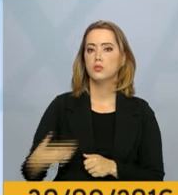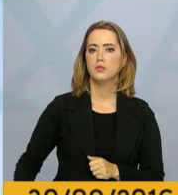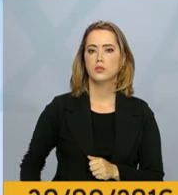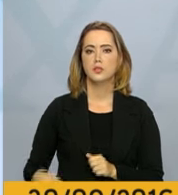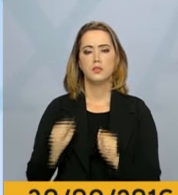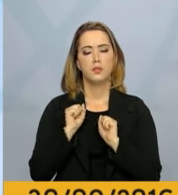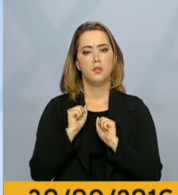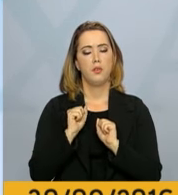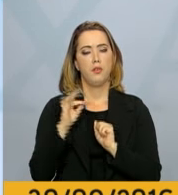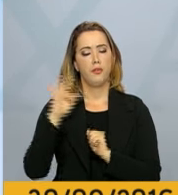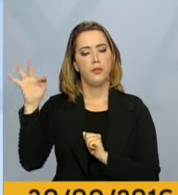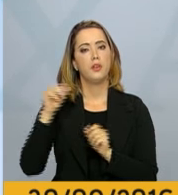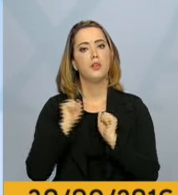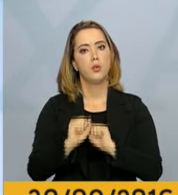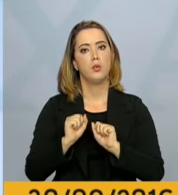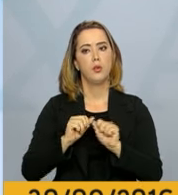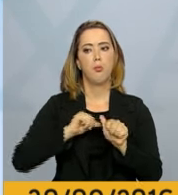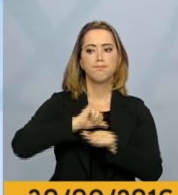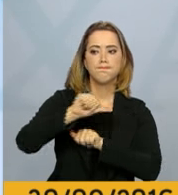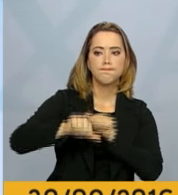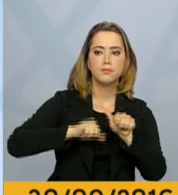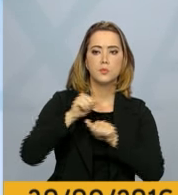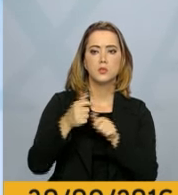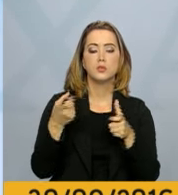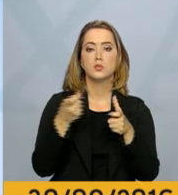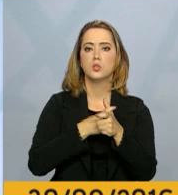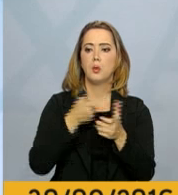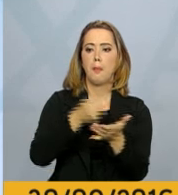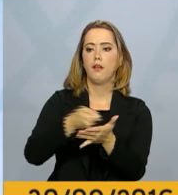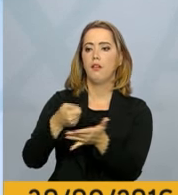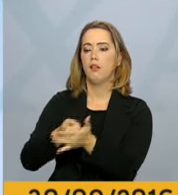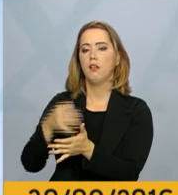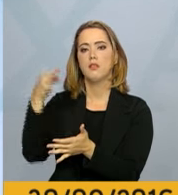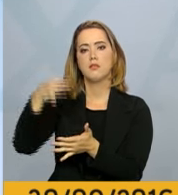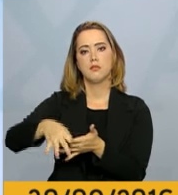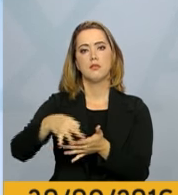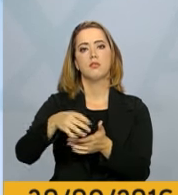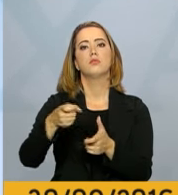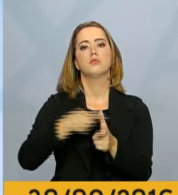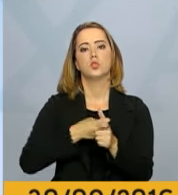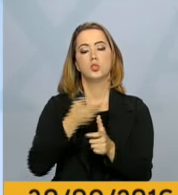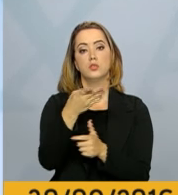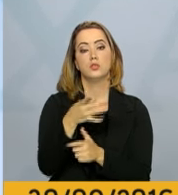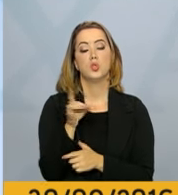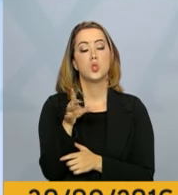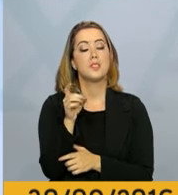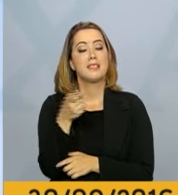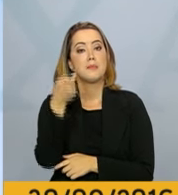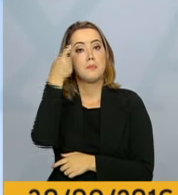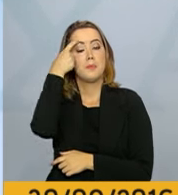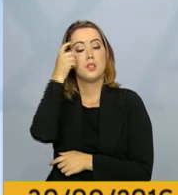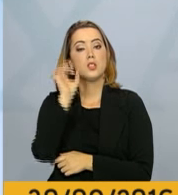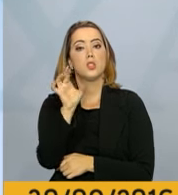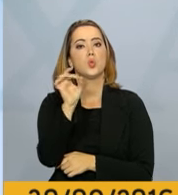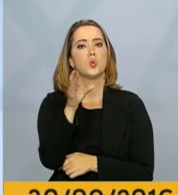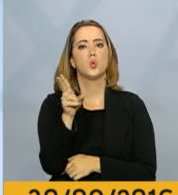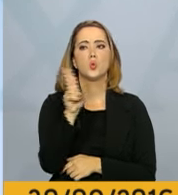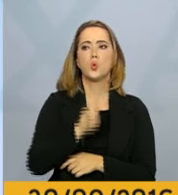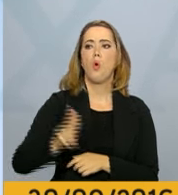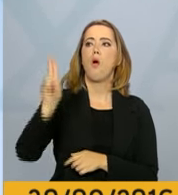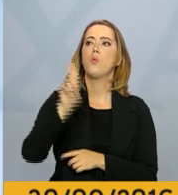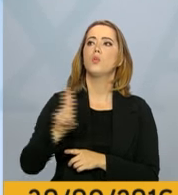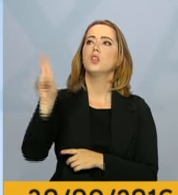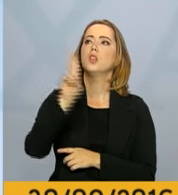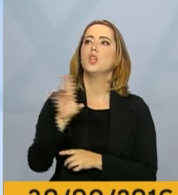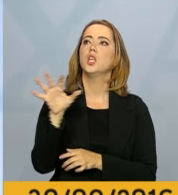pendências financeiras estaduais. Não adianta pensarmos numa federação em que só a União é forte. A federação,